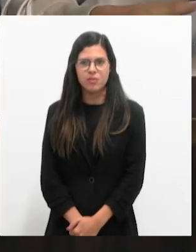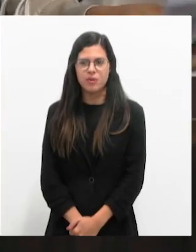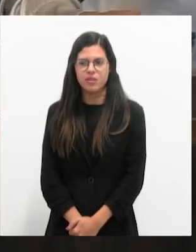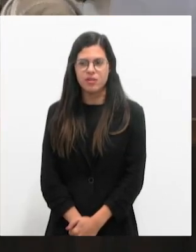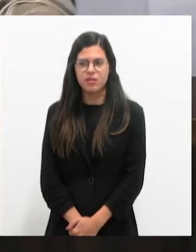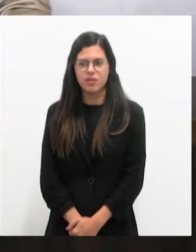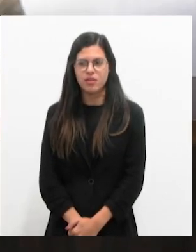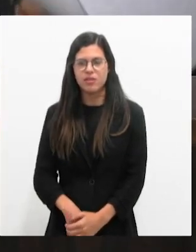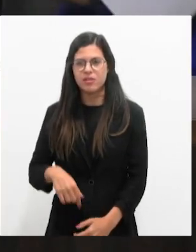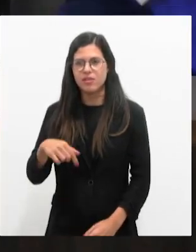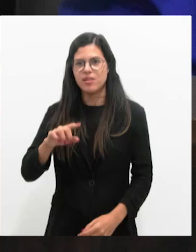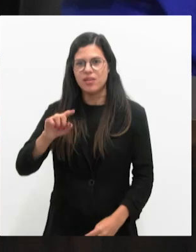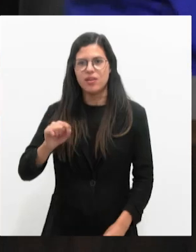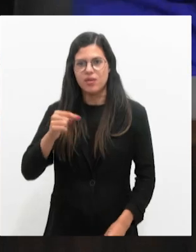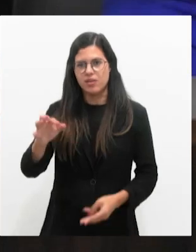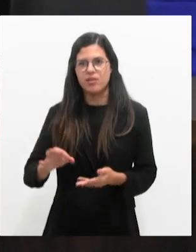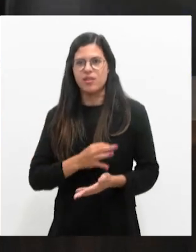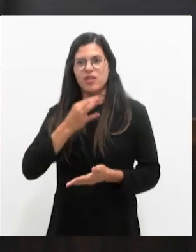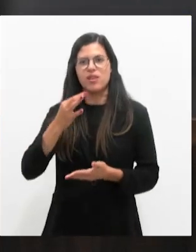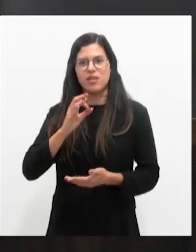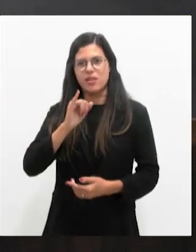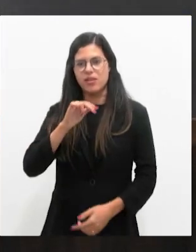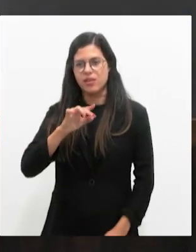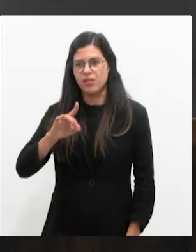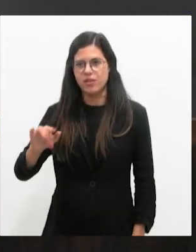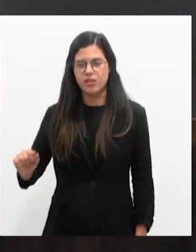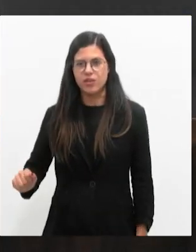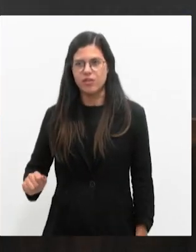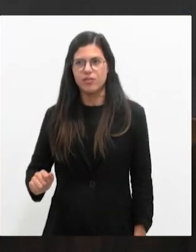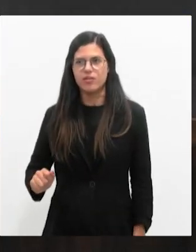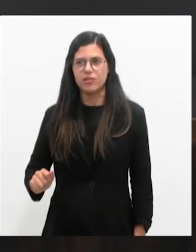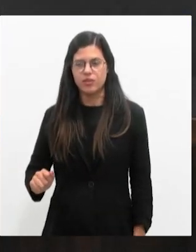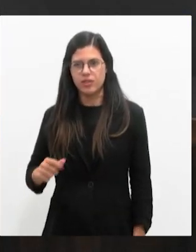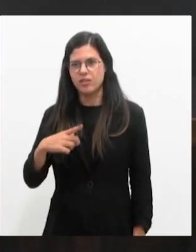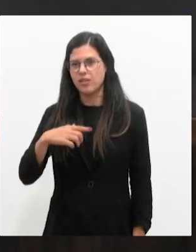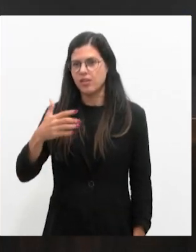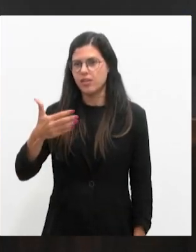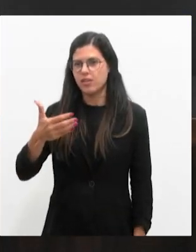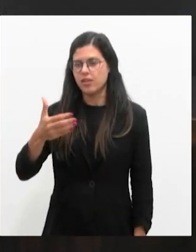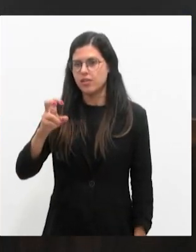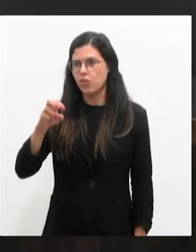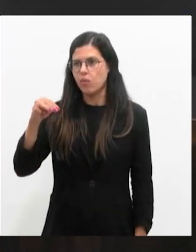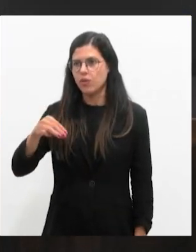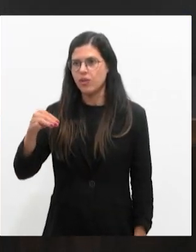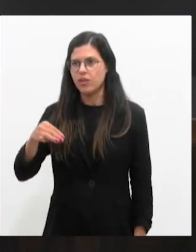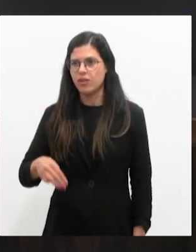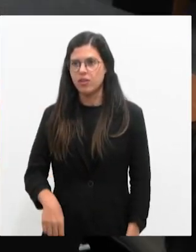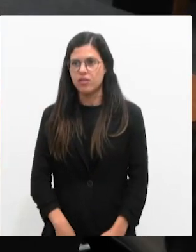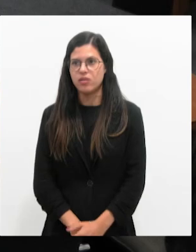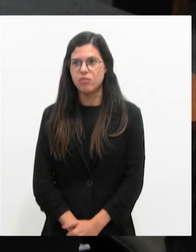Próximo orador inscrito é a nobre deputada Índia Armelau, que dispõe de 5 minutos.